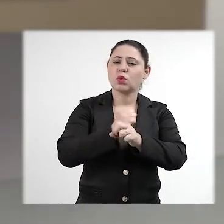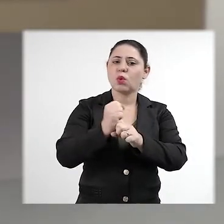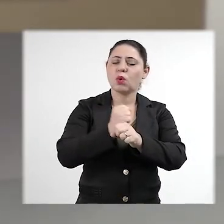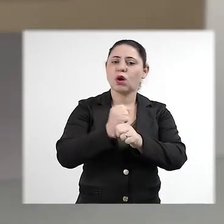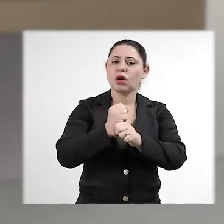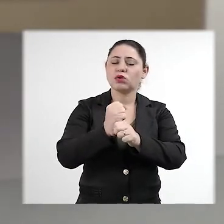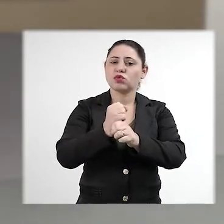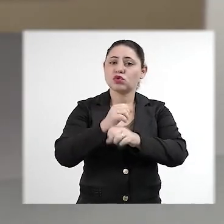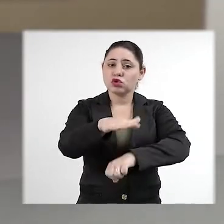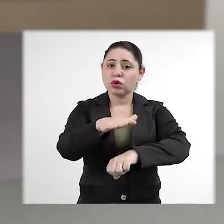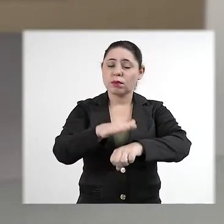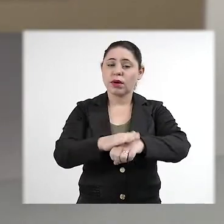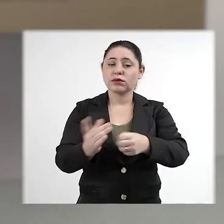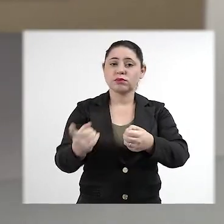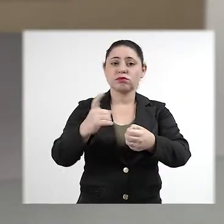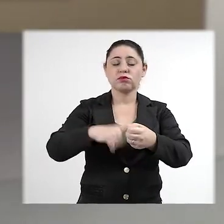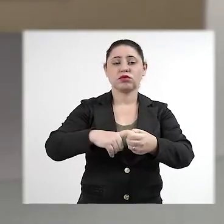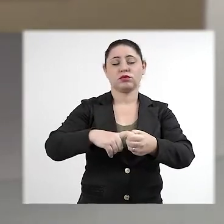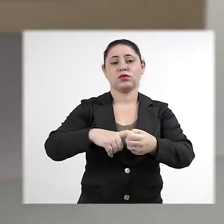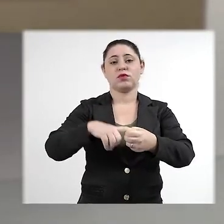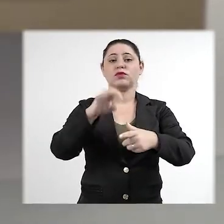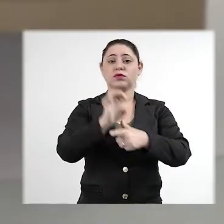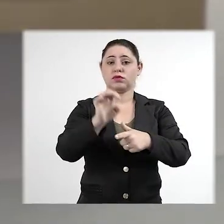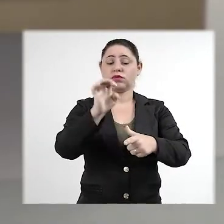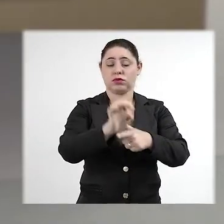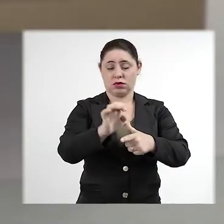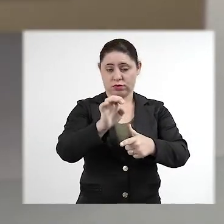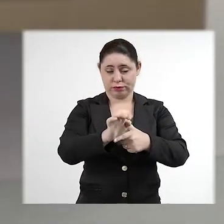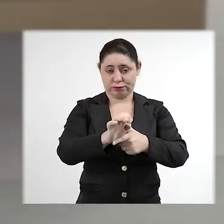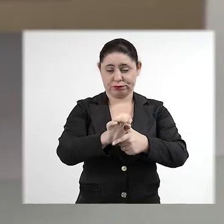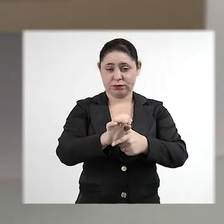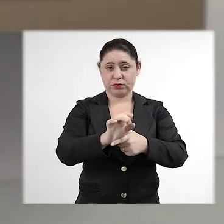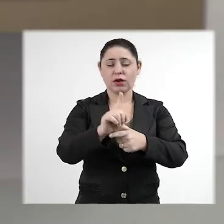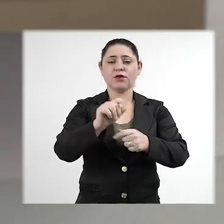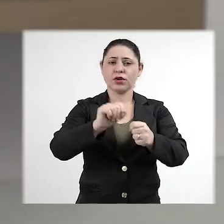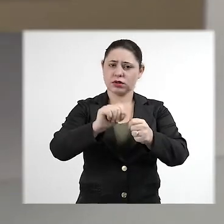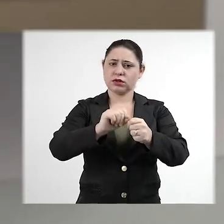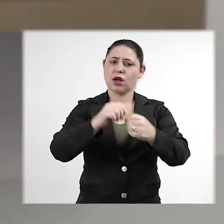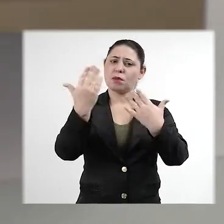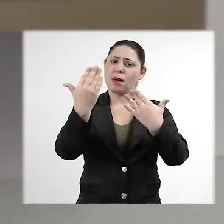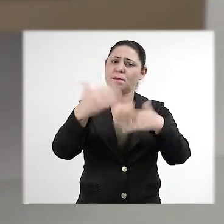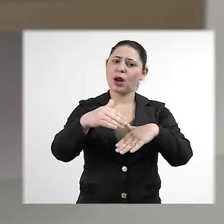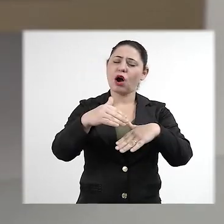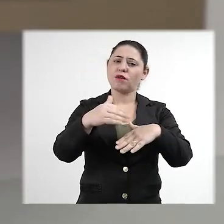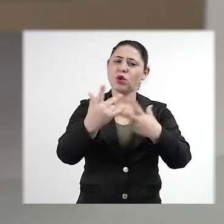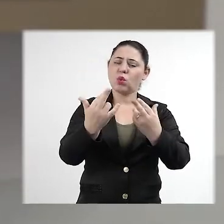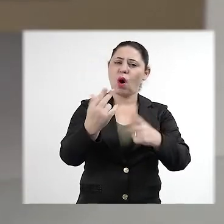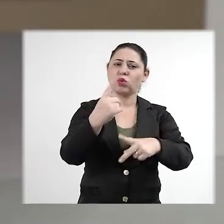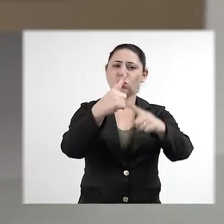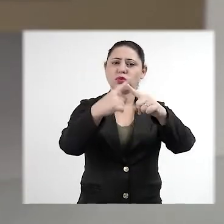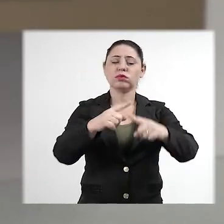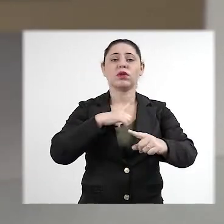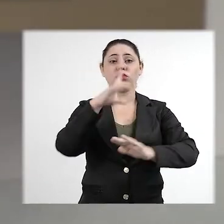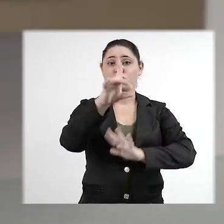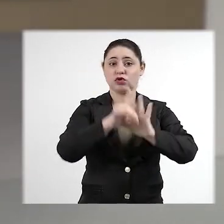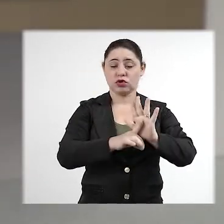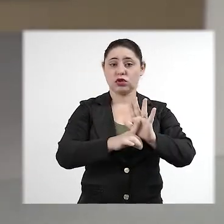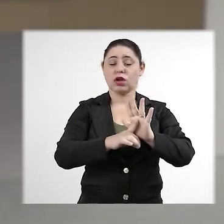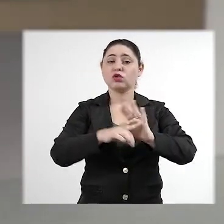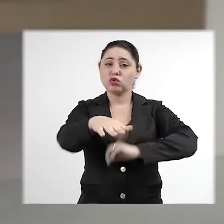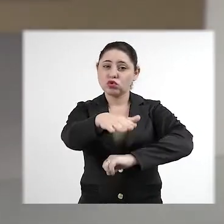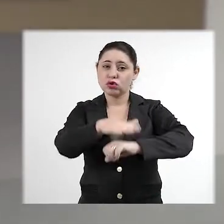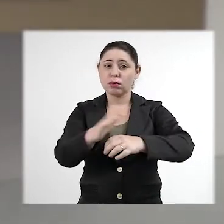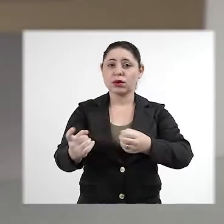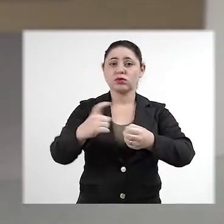ano a convocação de professores temporários da rede estadual de ensino. Eles fizeram uma prova para terem